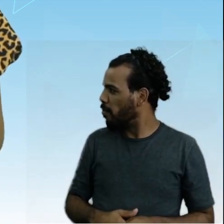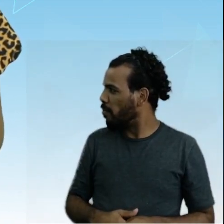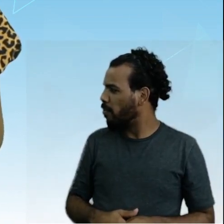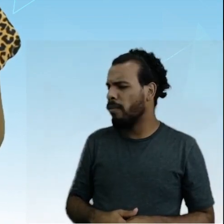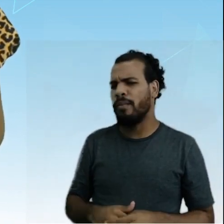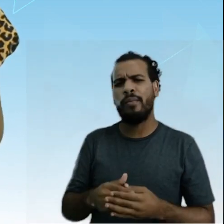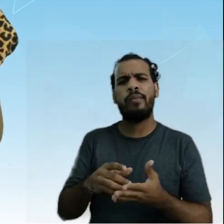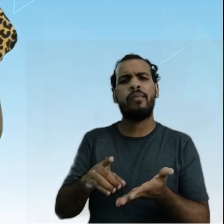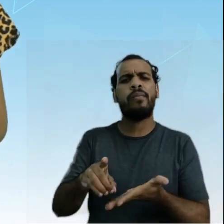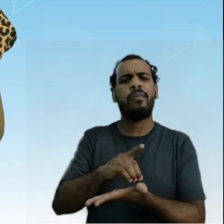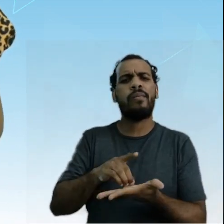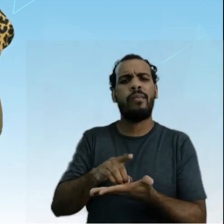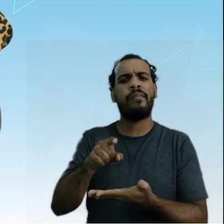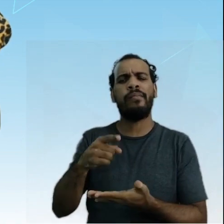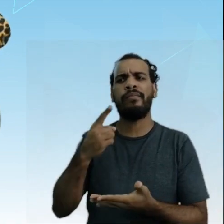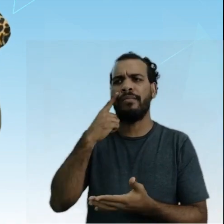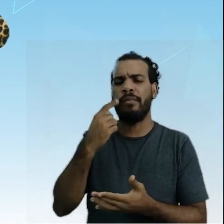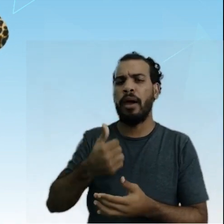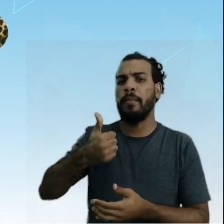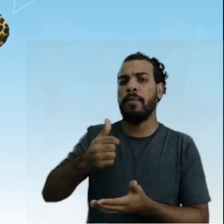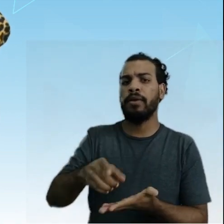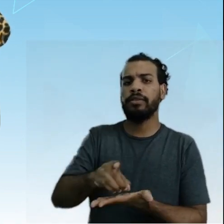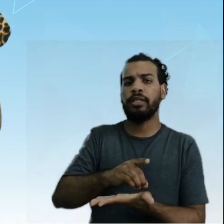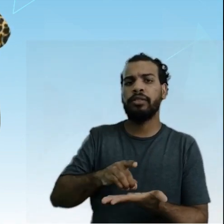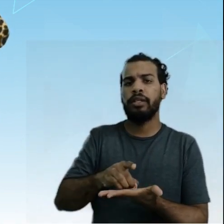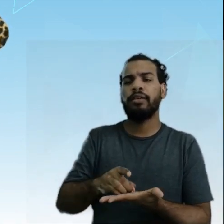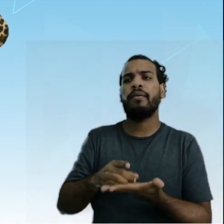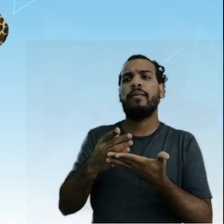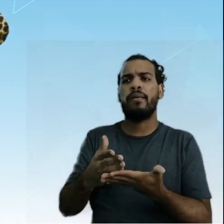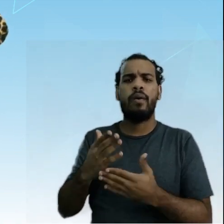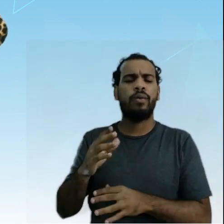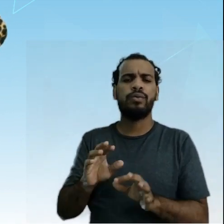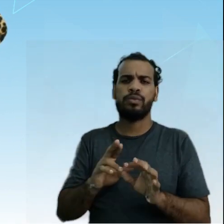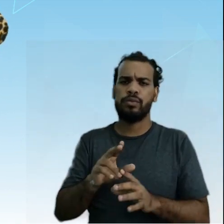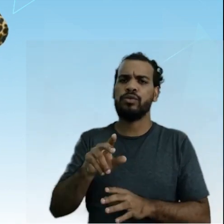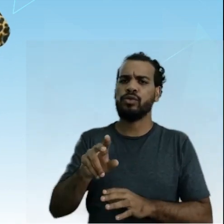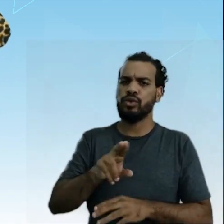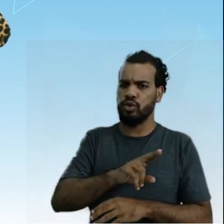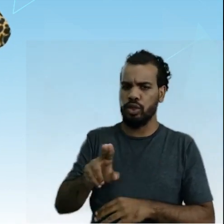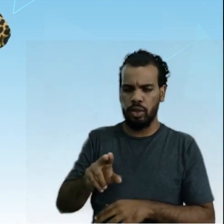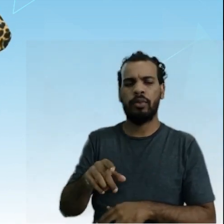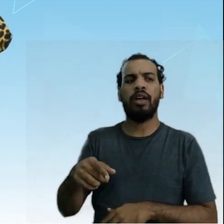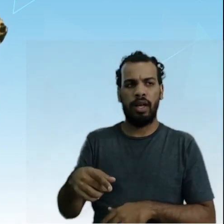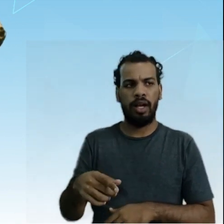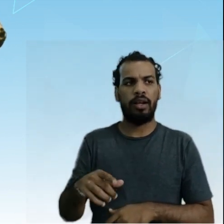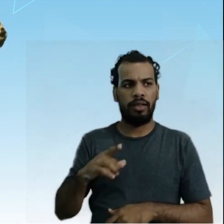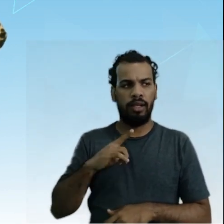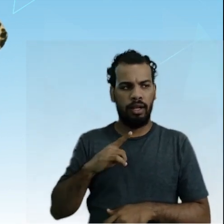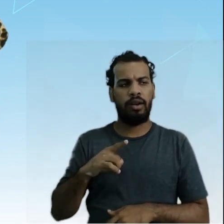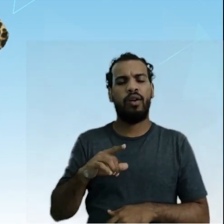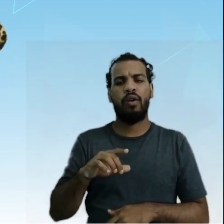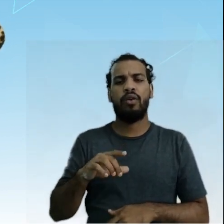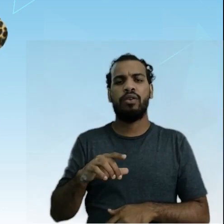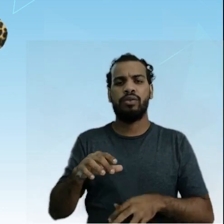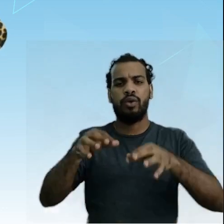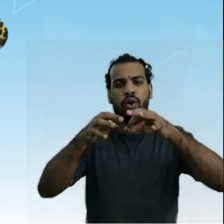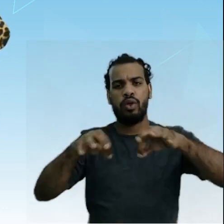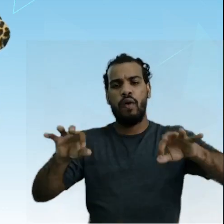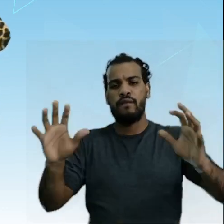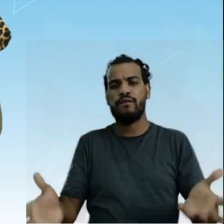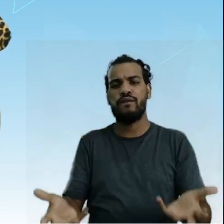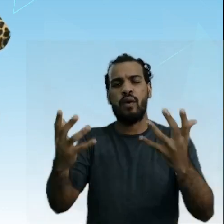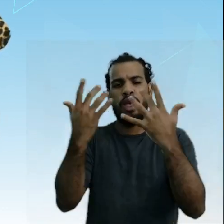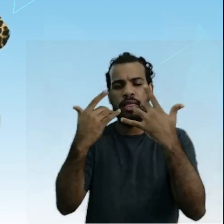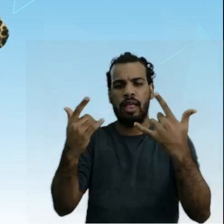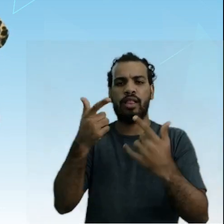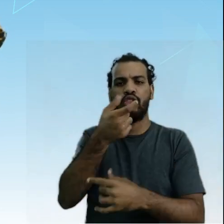que O primeiro CD não há um nome em si, é o próprio nome da banda, né? O Cordel foi cantado